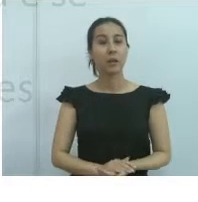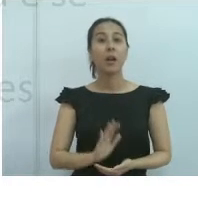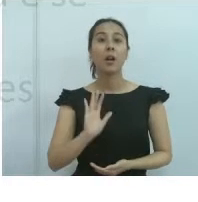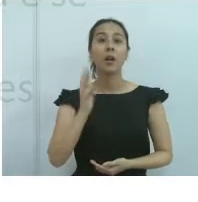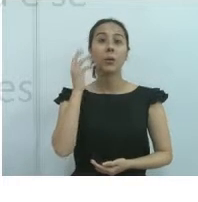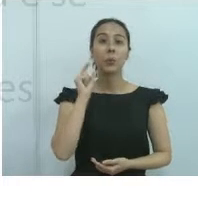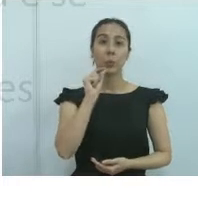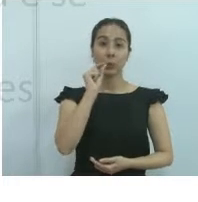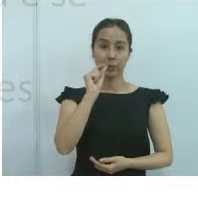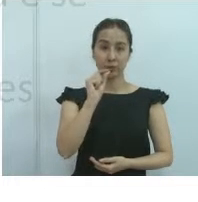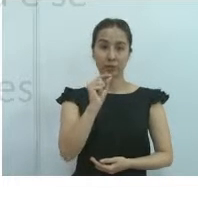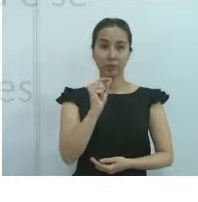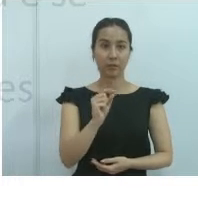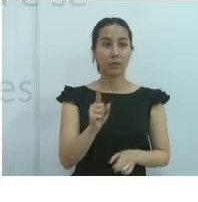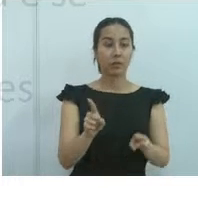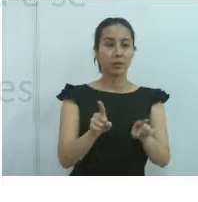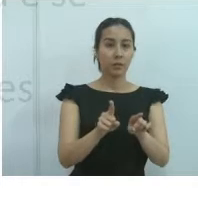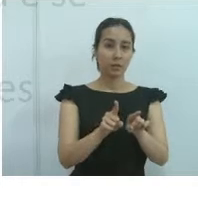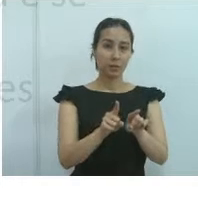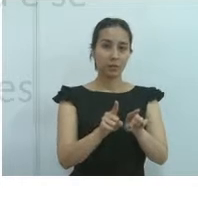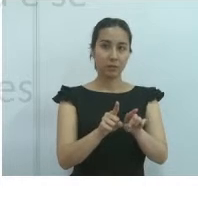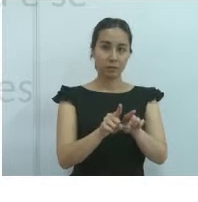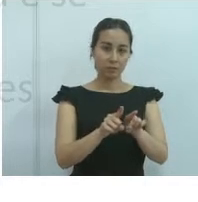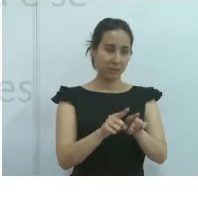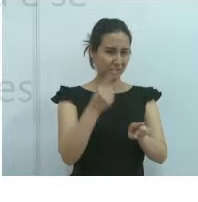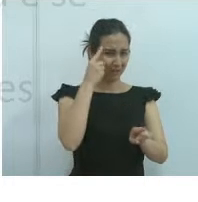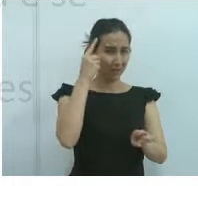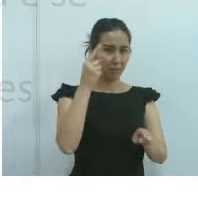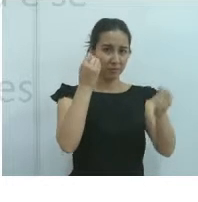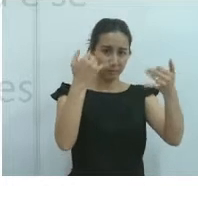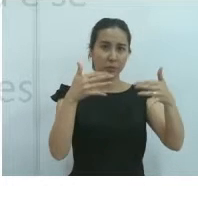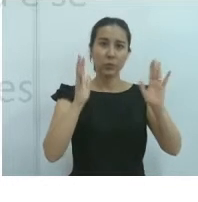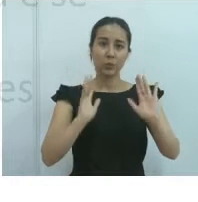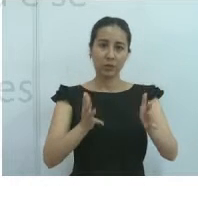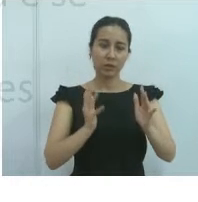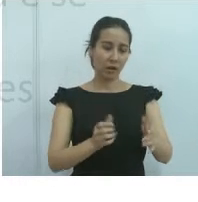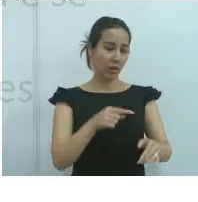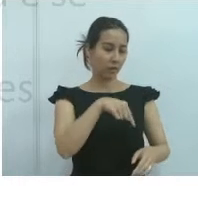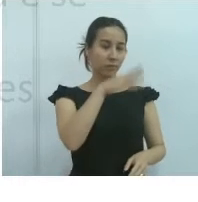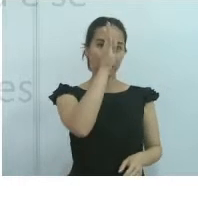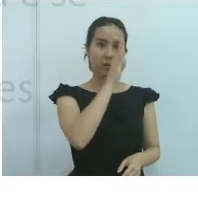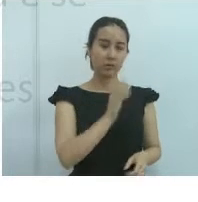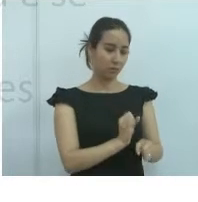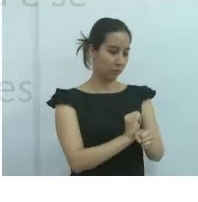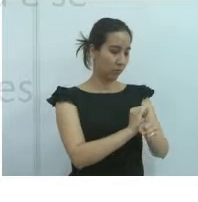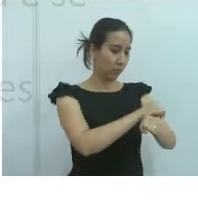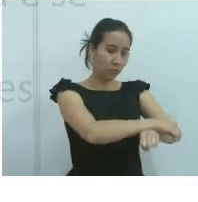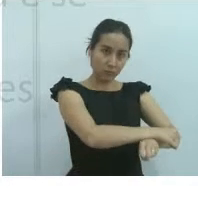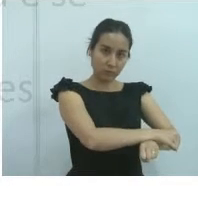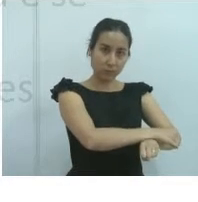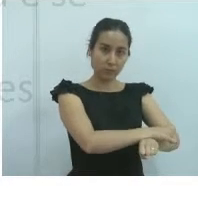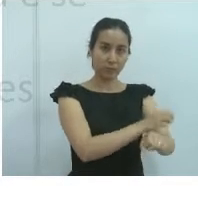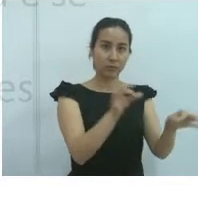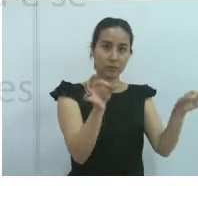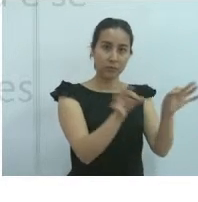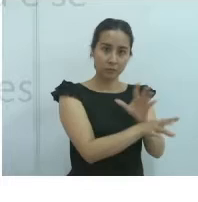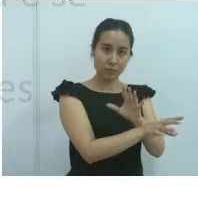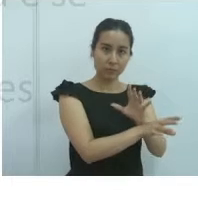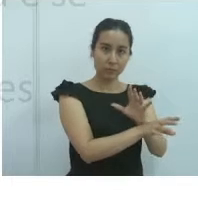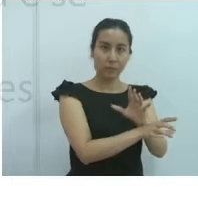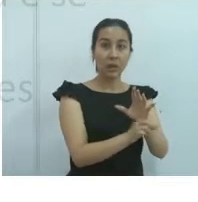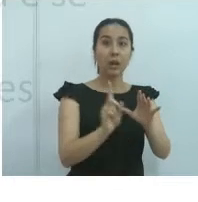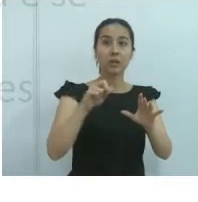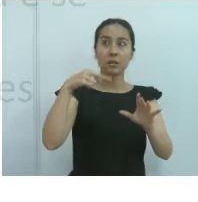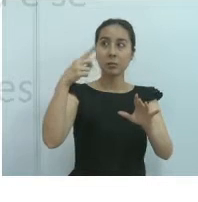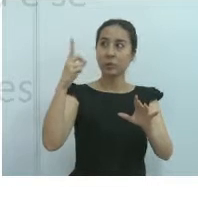também substituir a mão-de-obra escrava e tal é de mão de obra as redes ferroviárias começaram a se